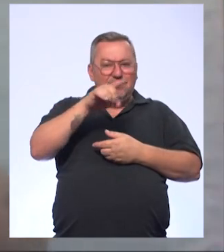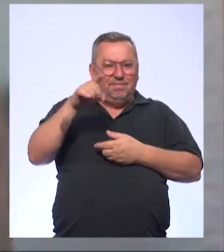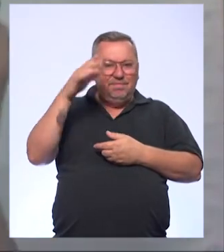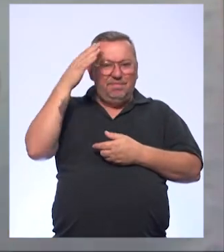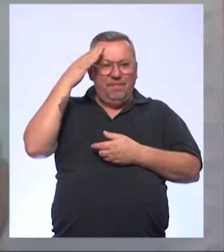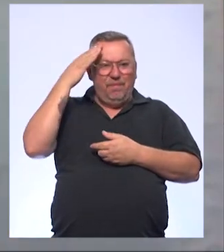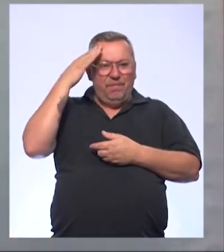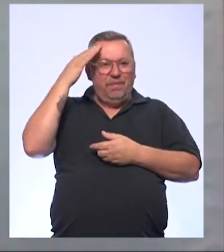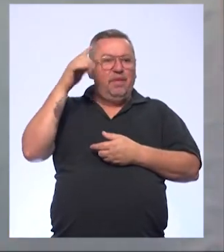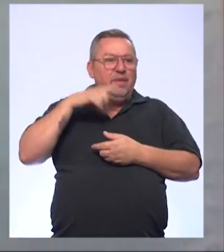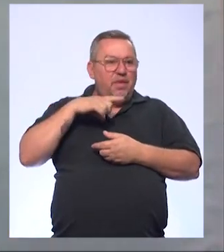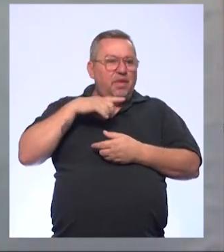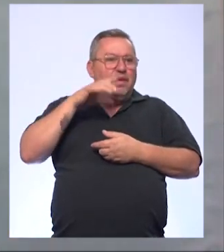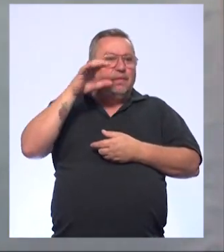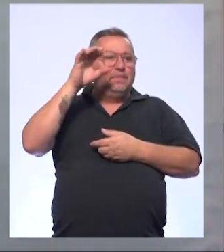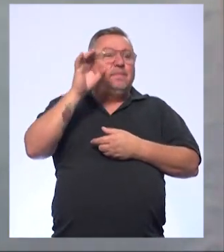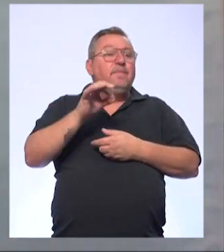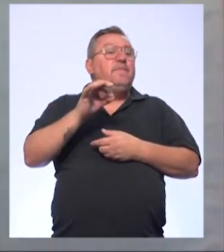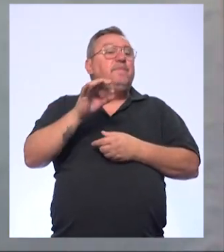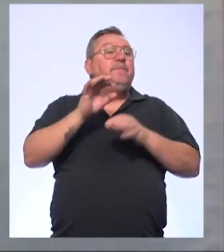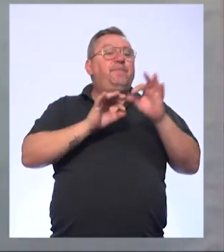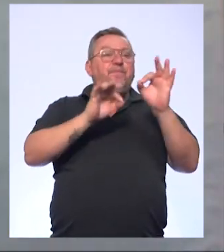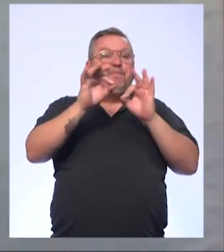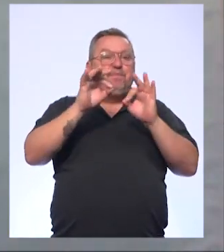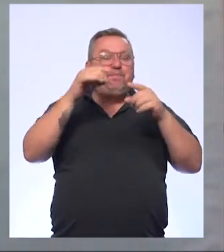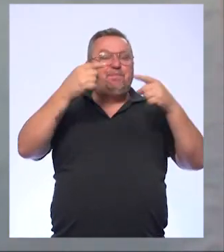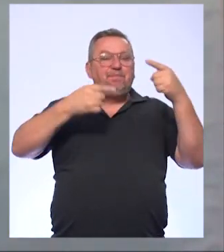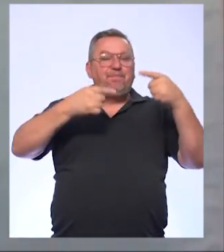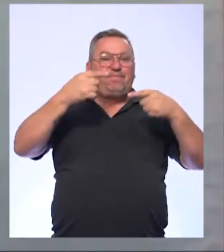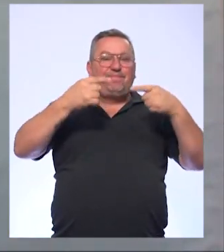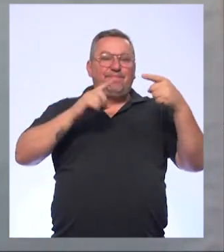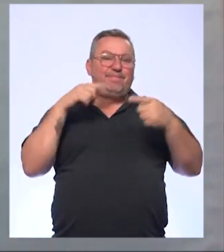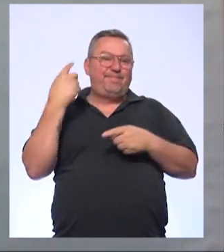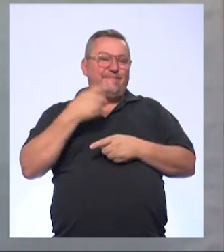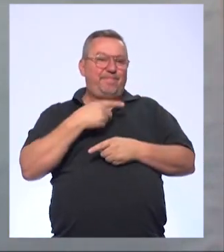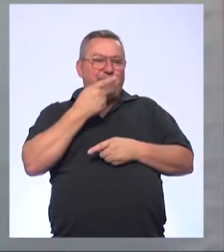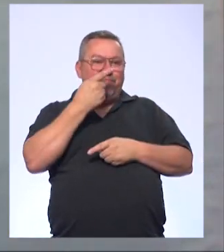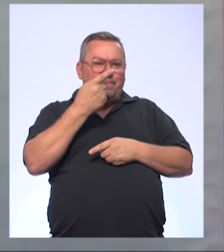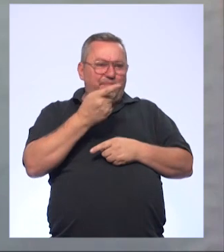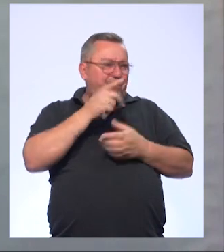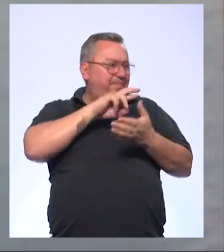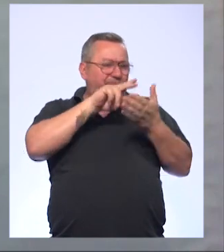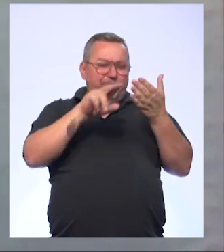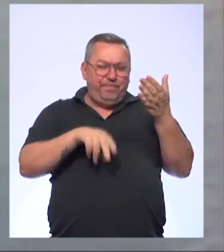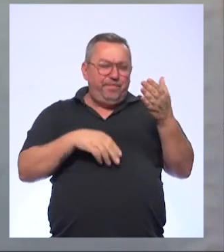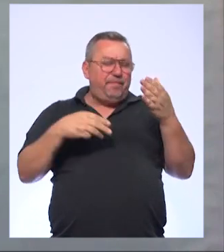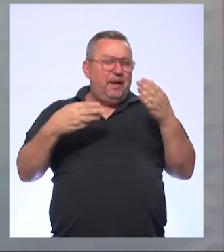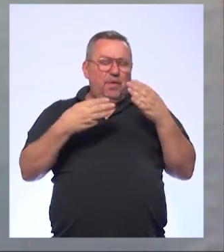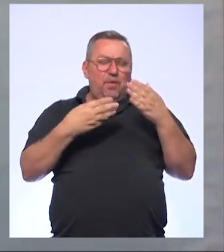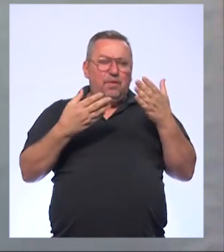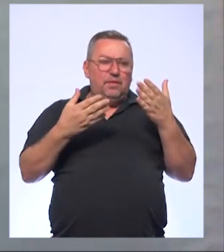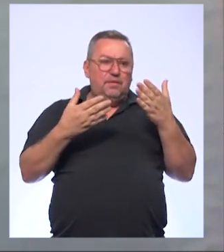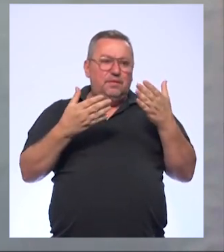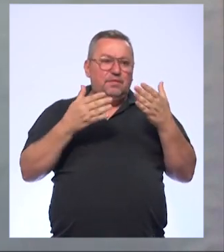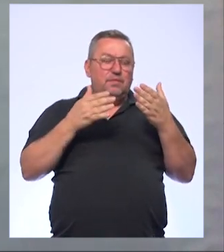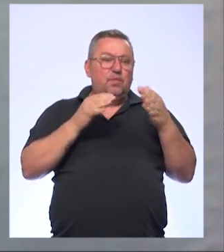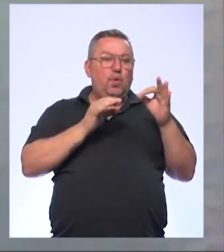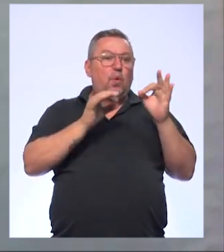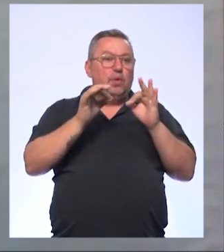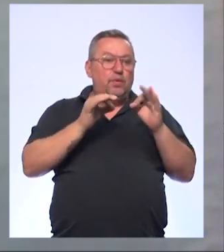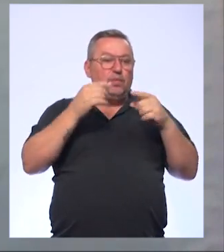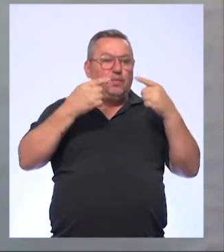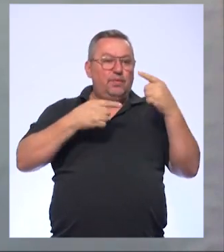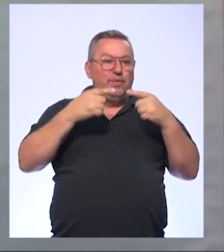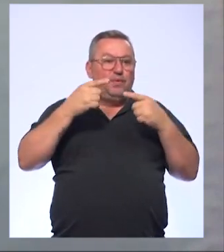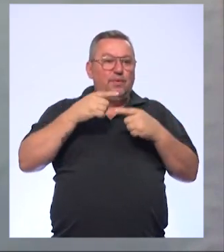sabe. Eu tenho certeza. Organização política. Nós falamos de várias nesse bimestre. Nós falamos sobre a organização política